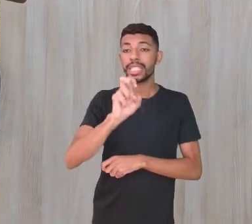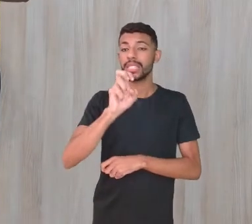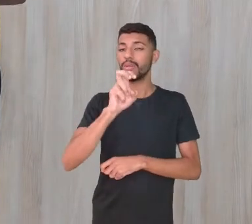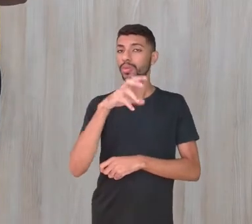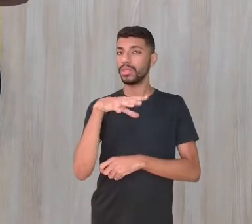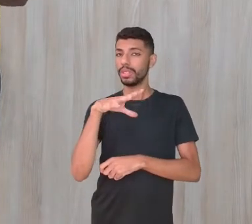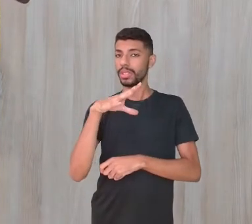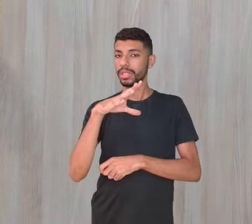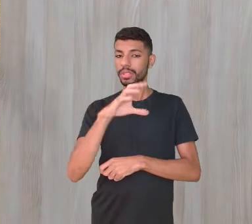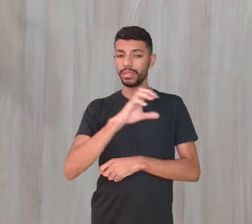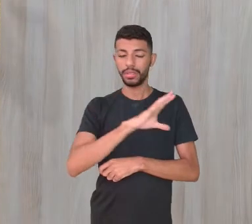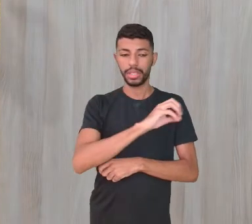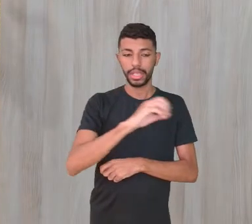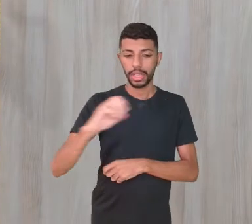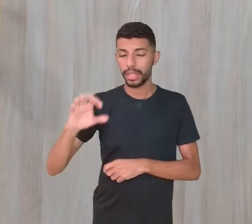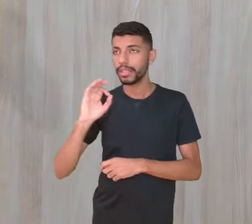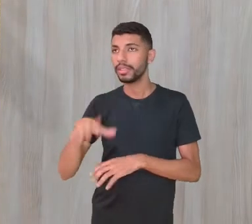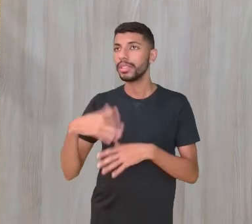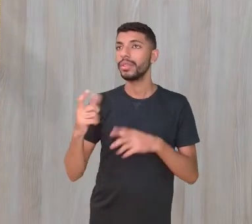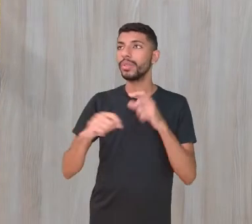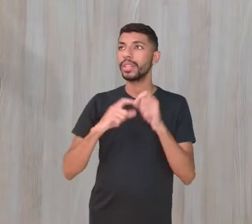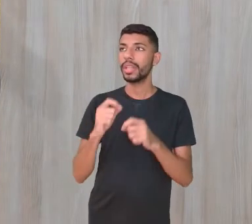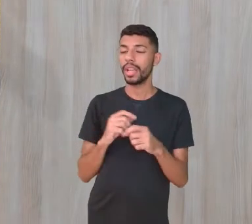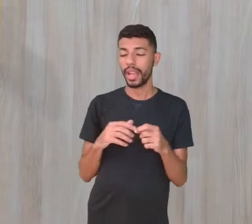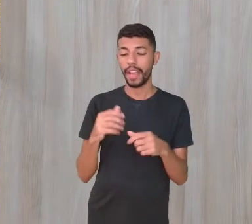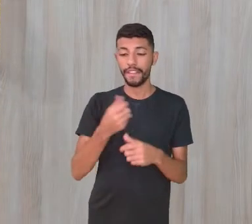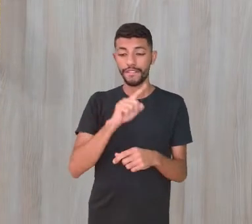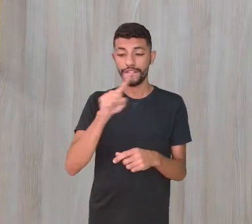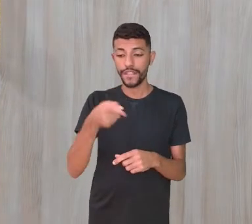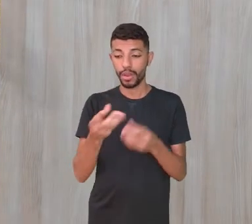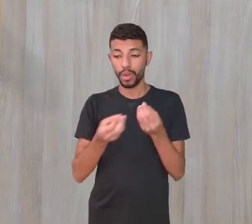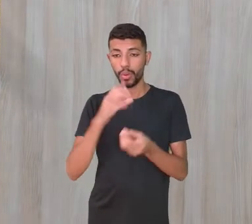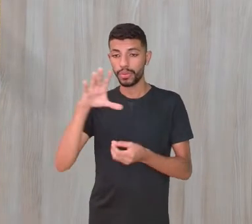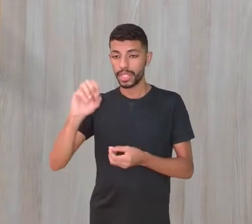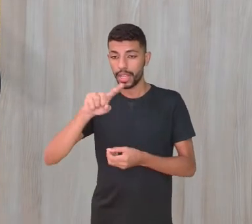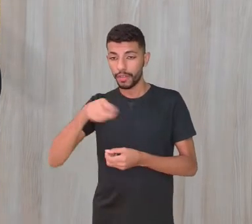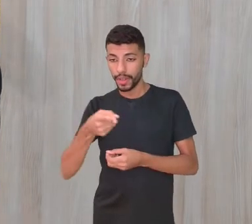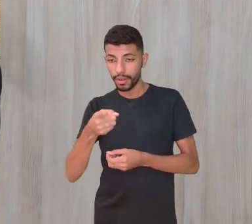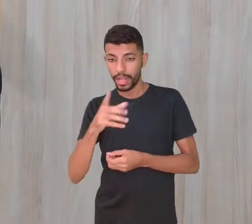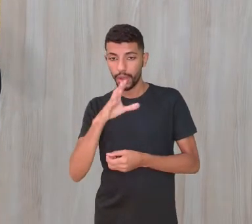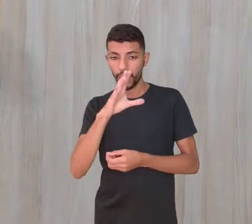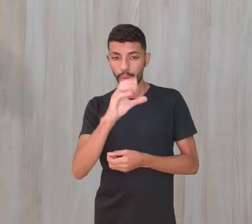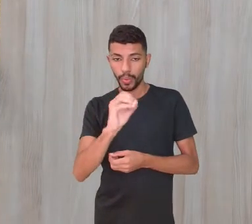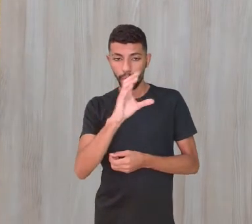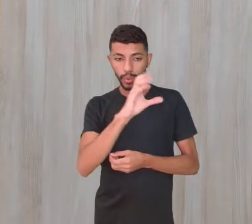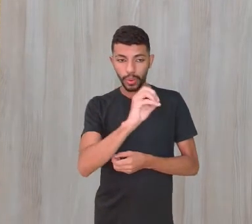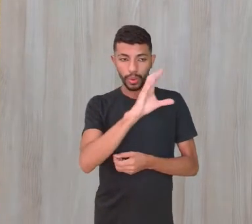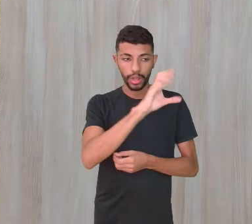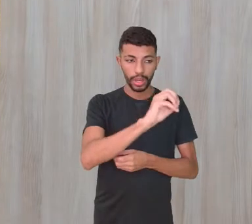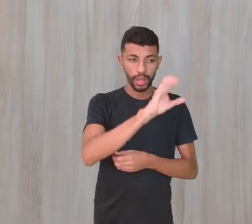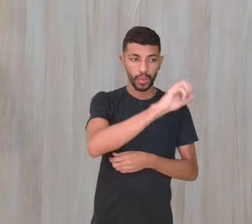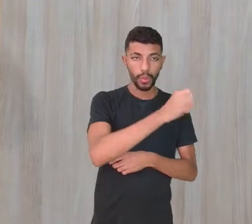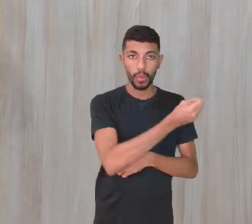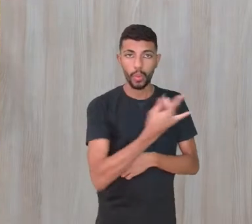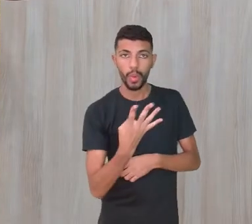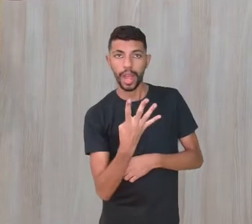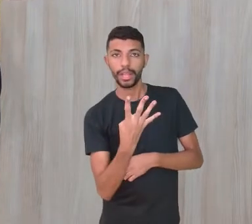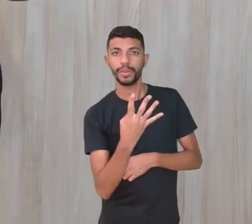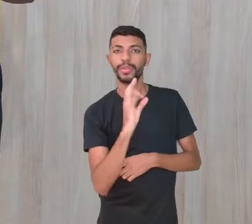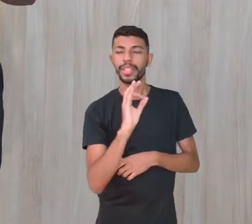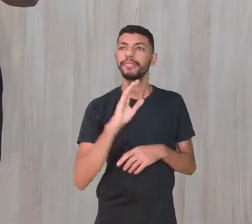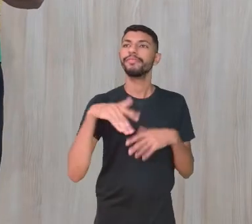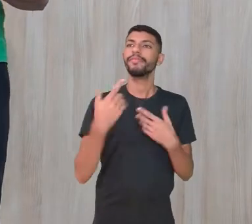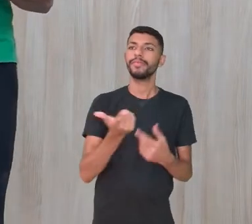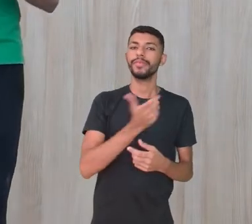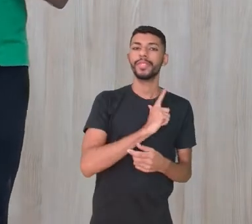a vírgula vai estar entre o primeiro zero e o segundo. Então vai ficar 0, aí você escreve mais 4 zerinhos e o número 1. Então